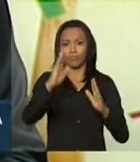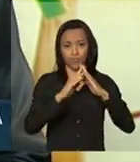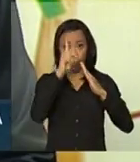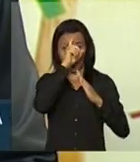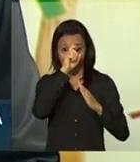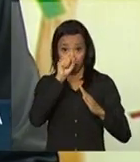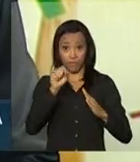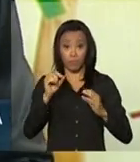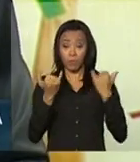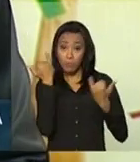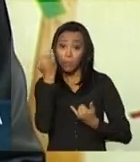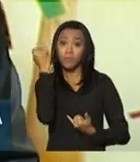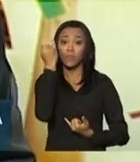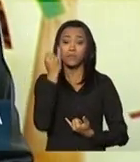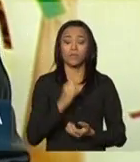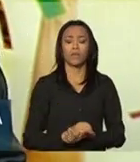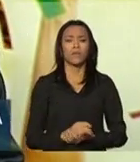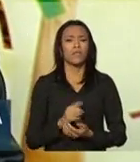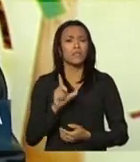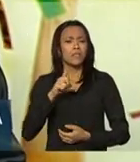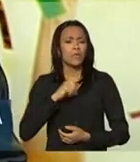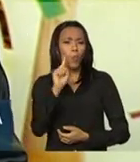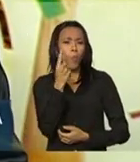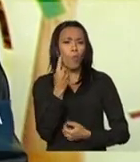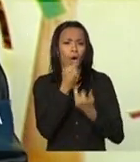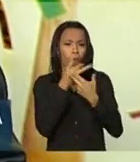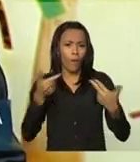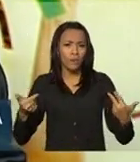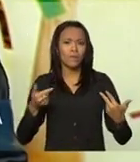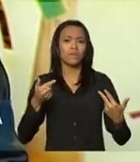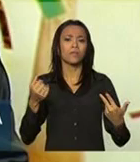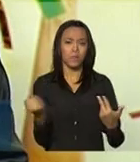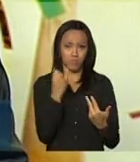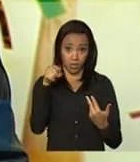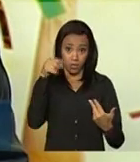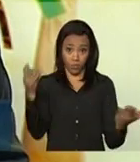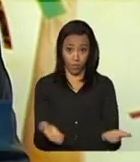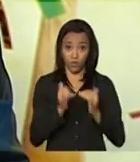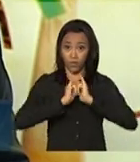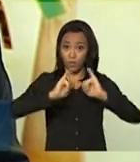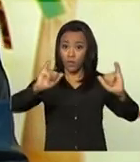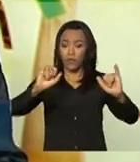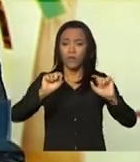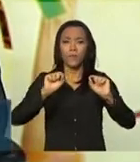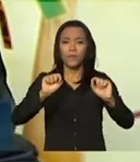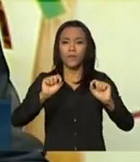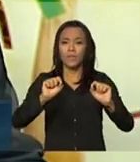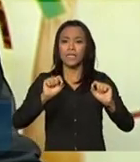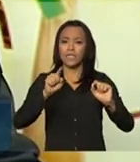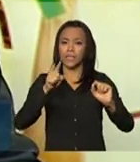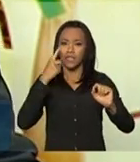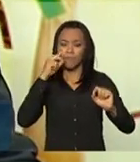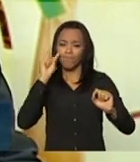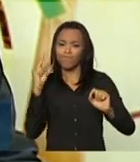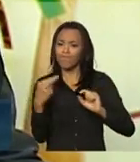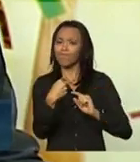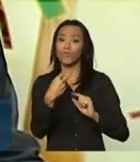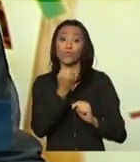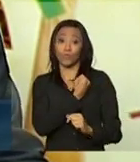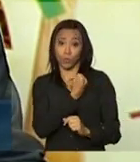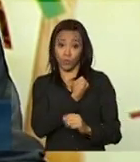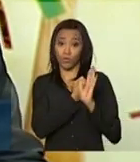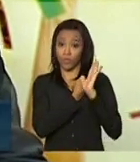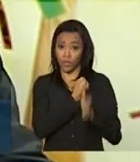Há um aspecto importante que deve ser também destacado, que nos reporta esses números que o